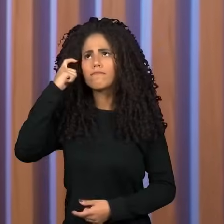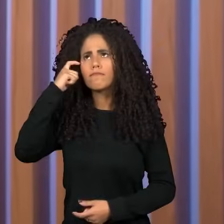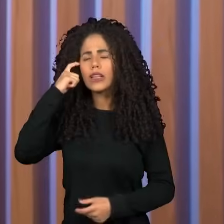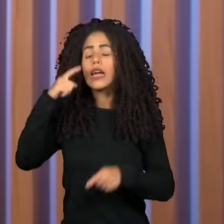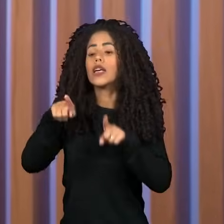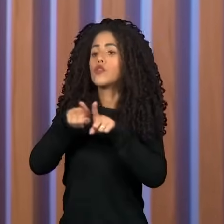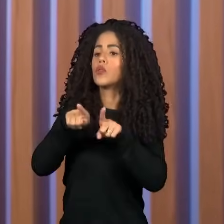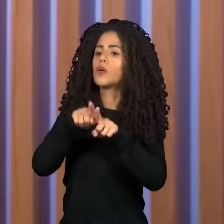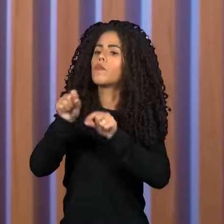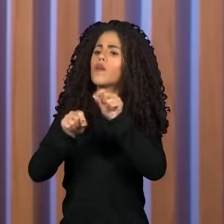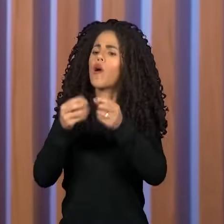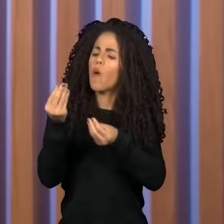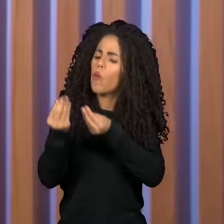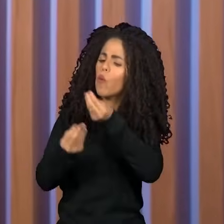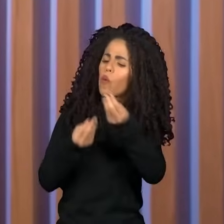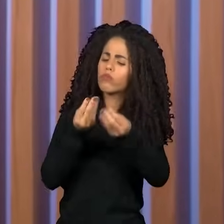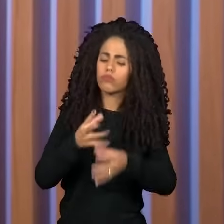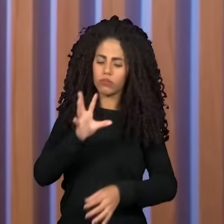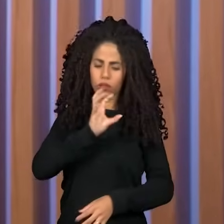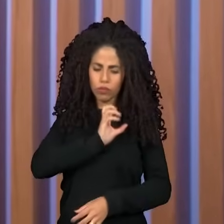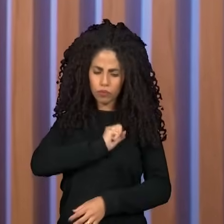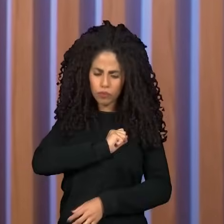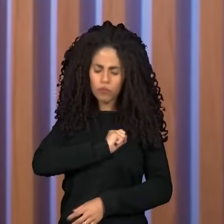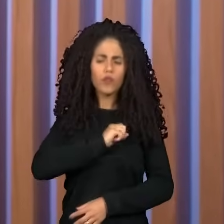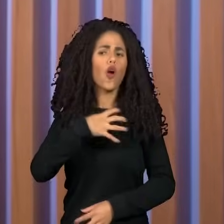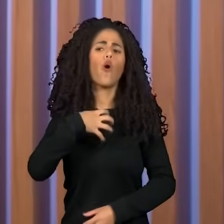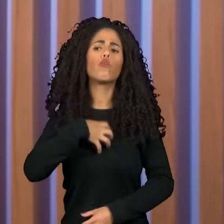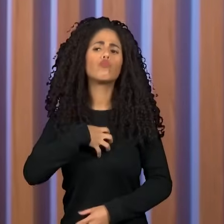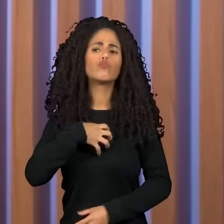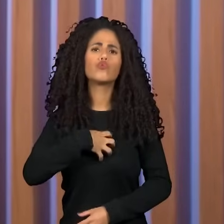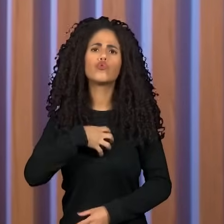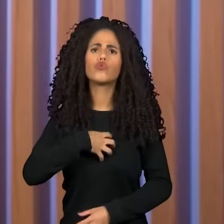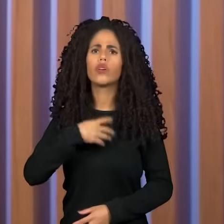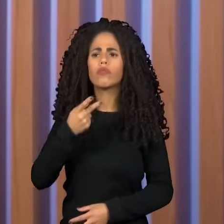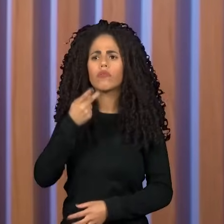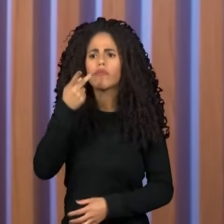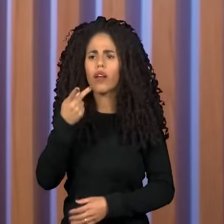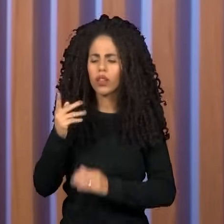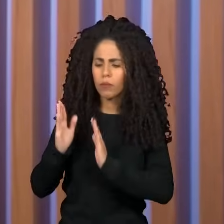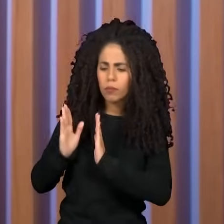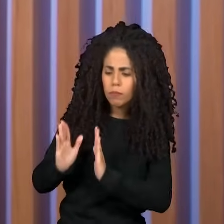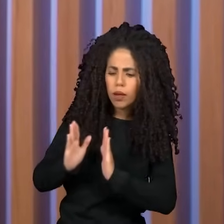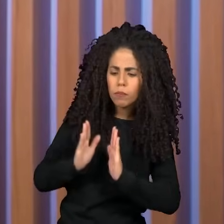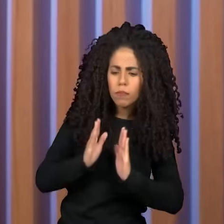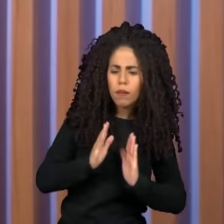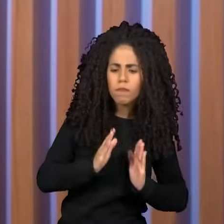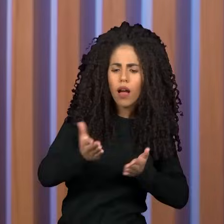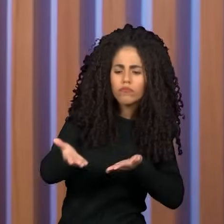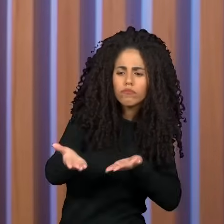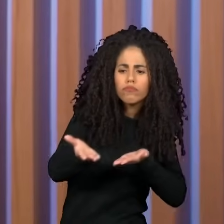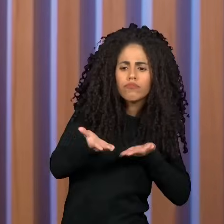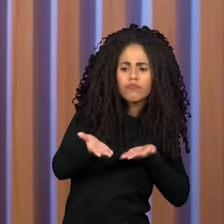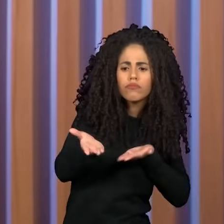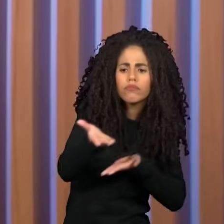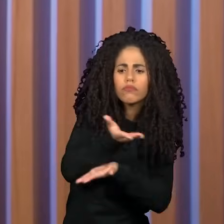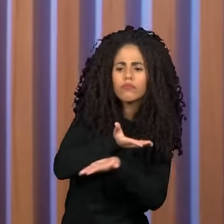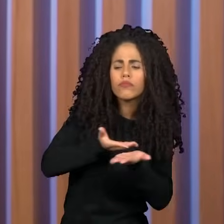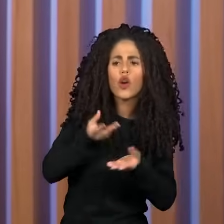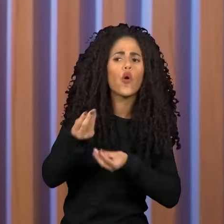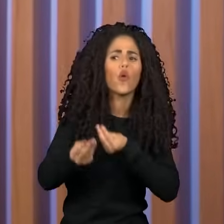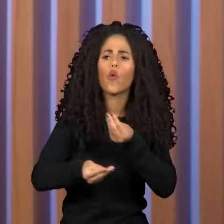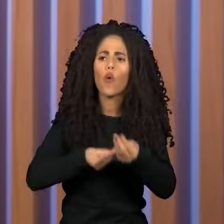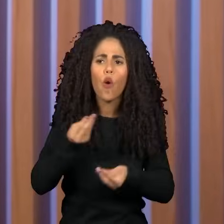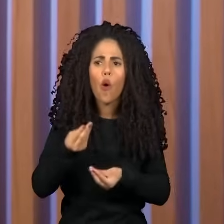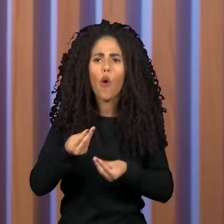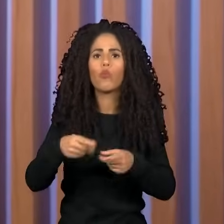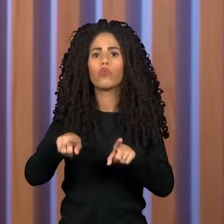penso, por exemplo, como que é essa maneira que a gente está falando sobre o amor enquanto um processo de acolhimento. De onde que vem? Discute muito